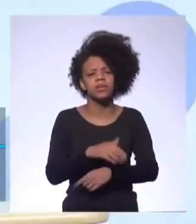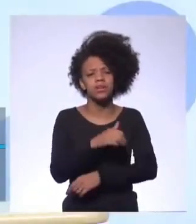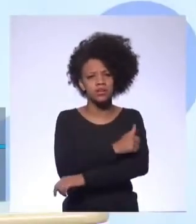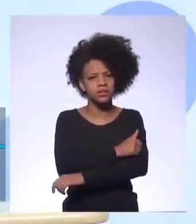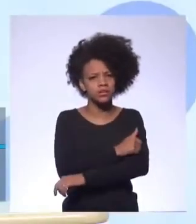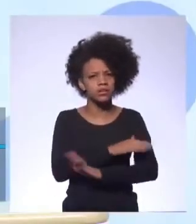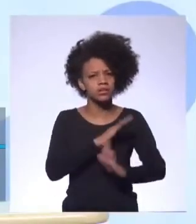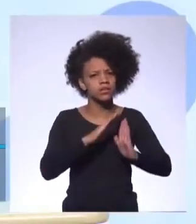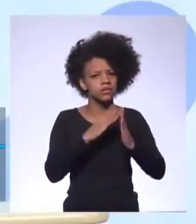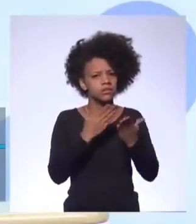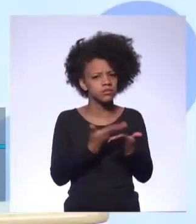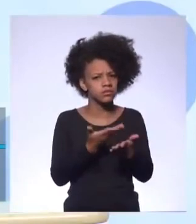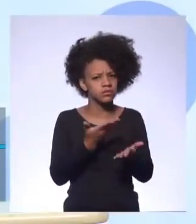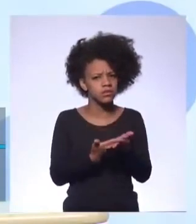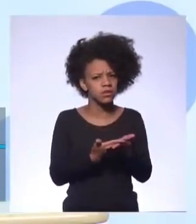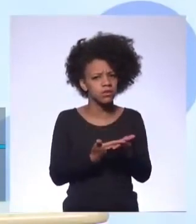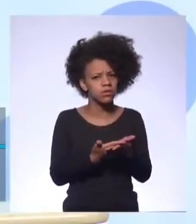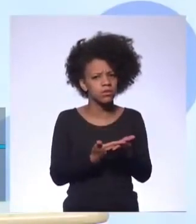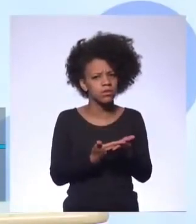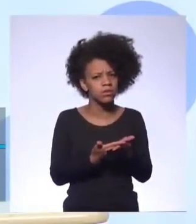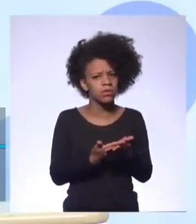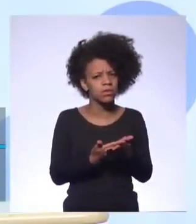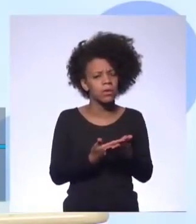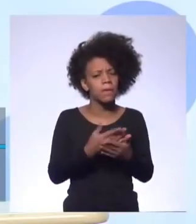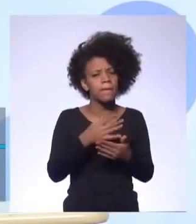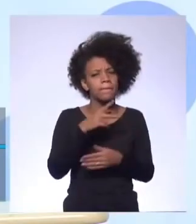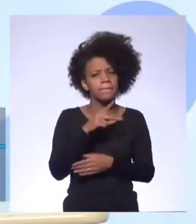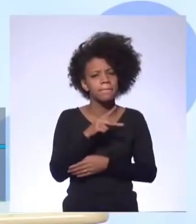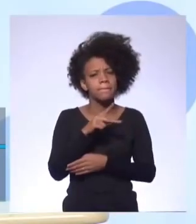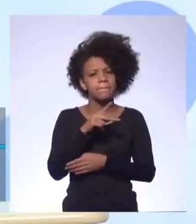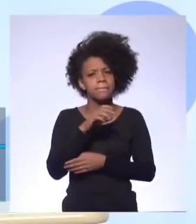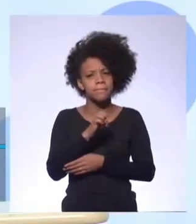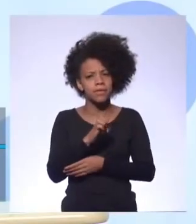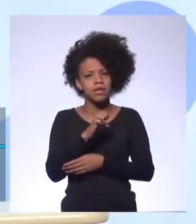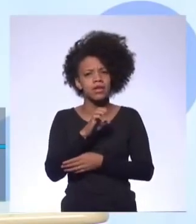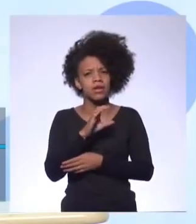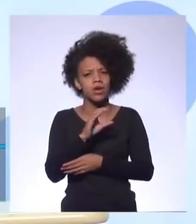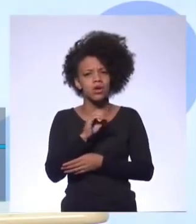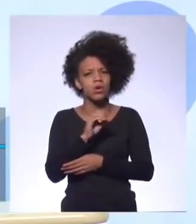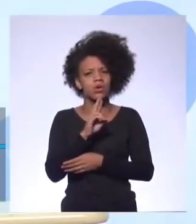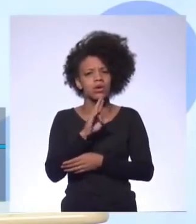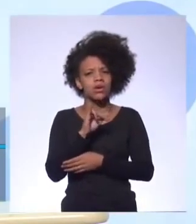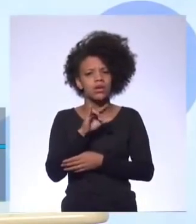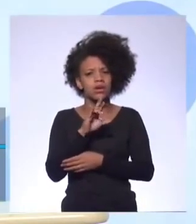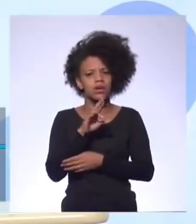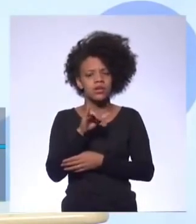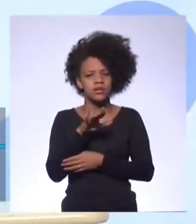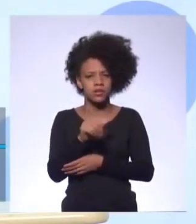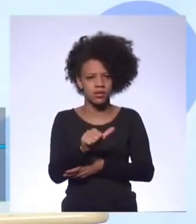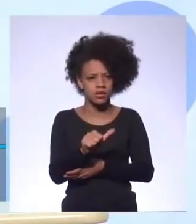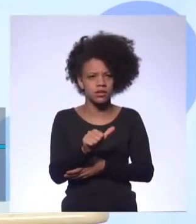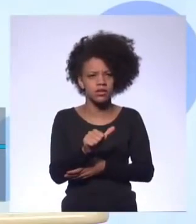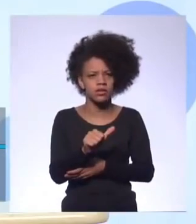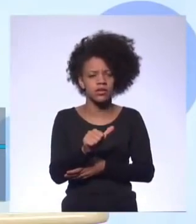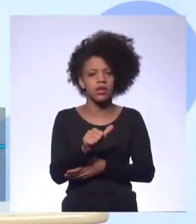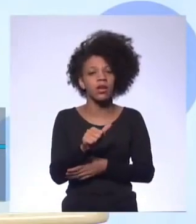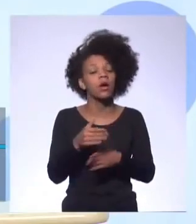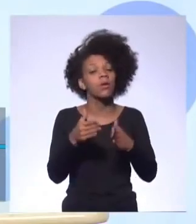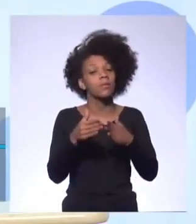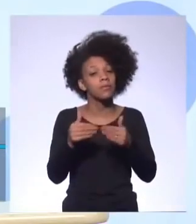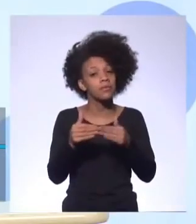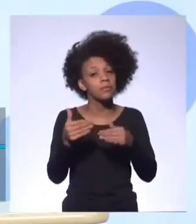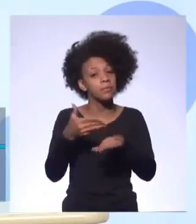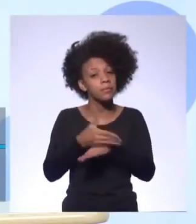Alunos da escola, alunos do Pecorari, acho que não é escola, não sei se é escola. Alunos do Pecorari, por